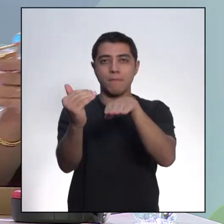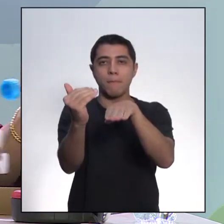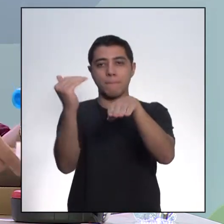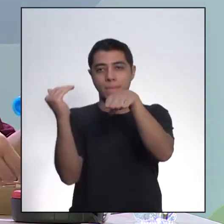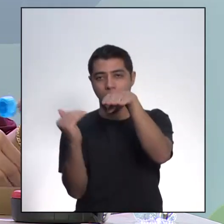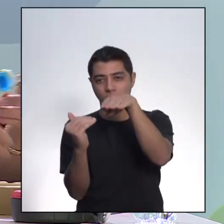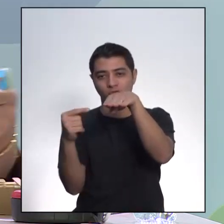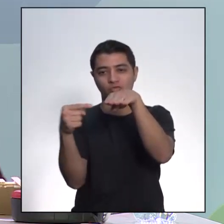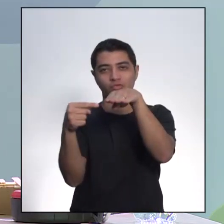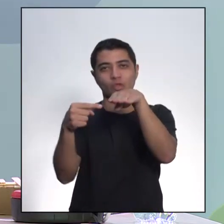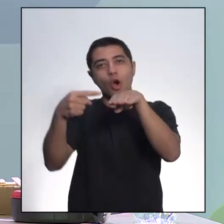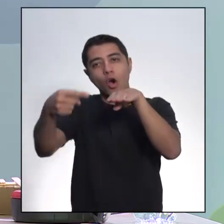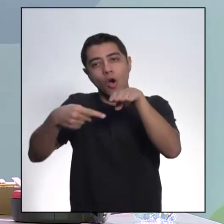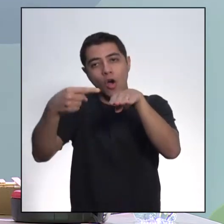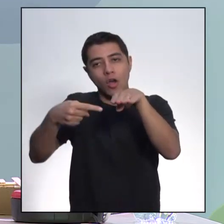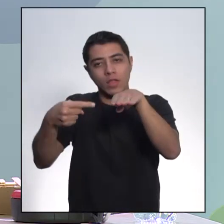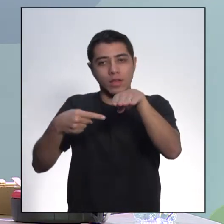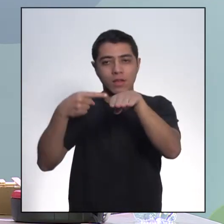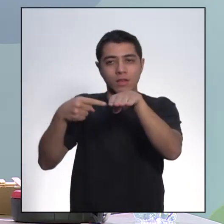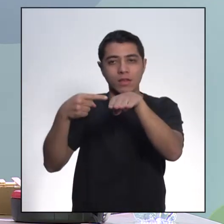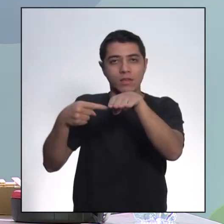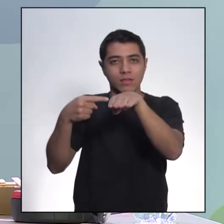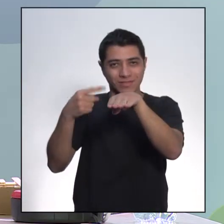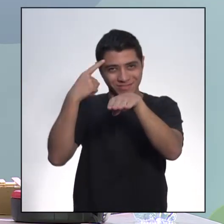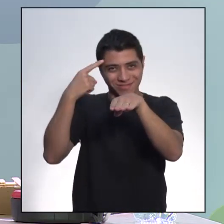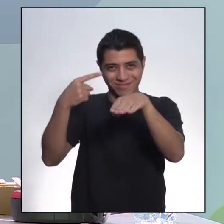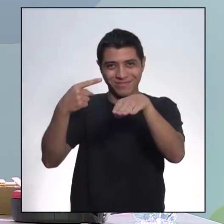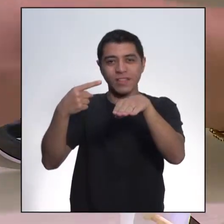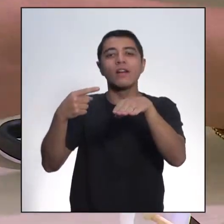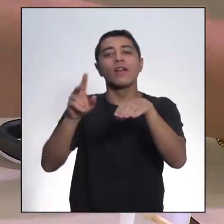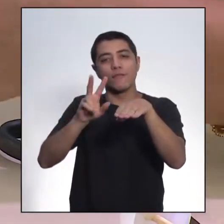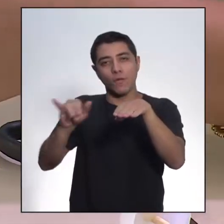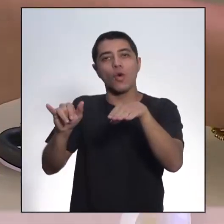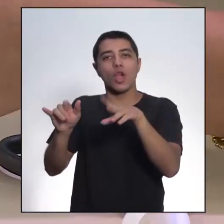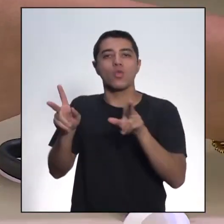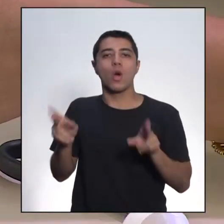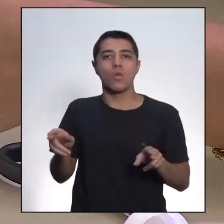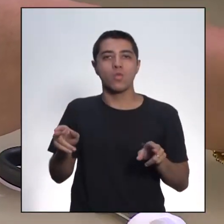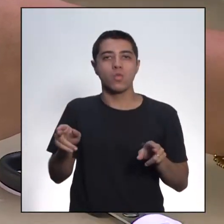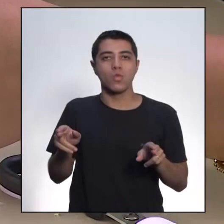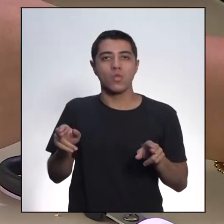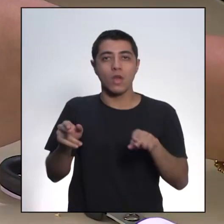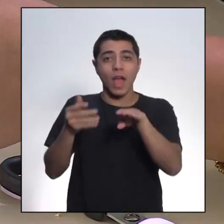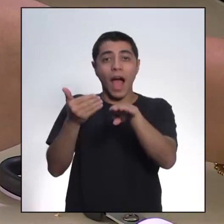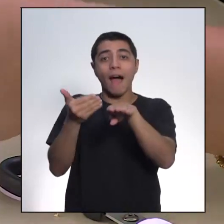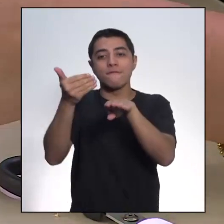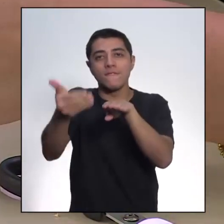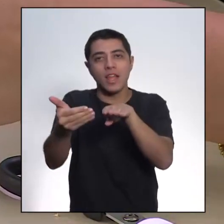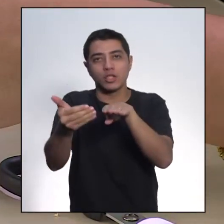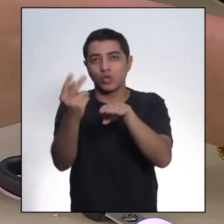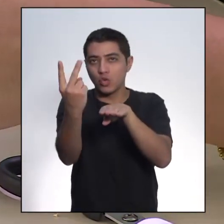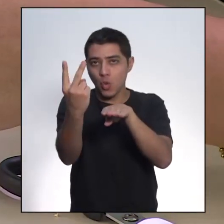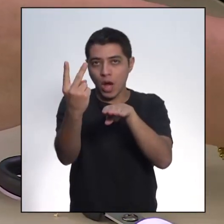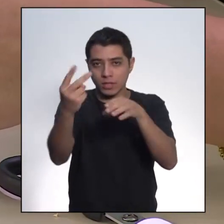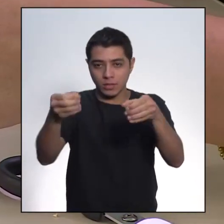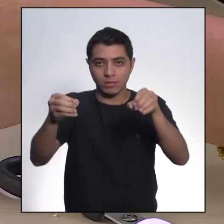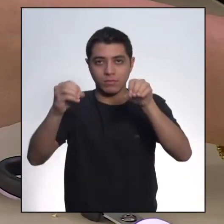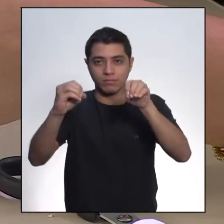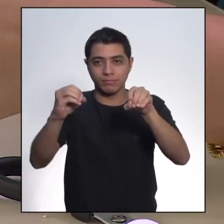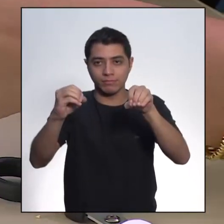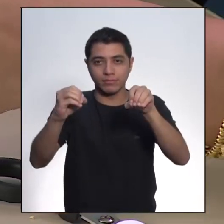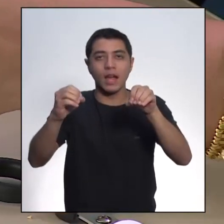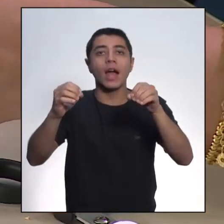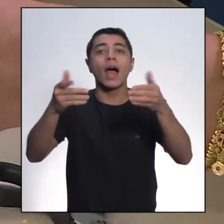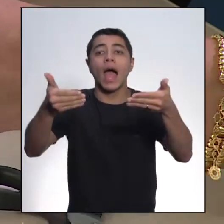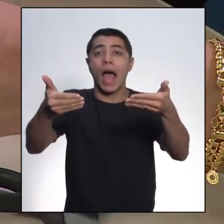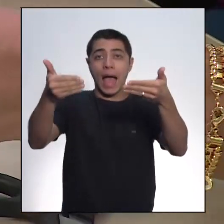ó, ela vai ficar assim, ó, 2 aqui, 2 atrás, tá bom? Ó, percebe